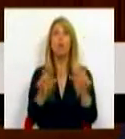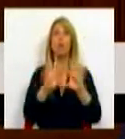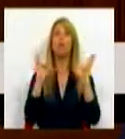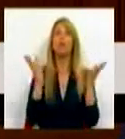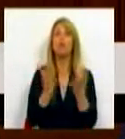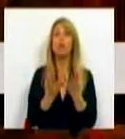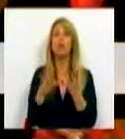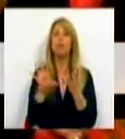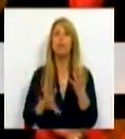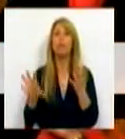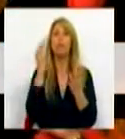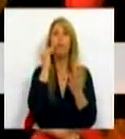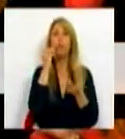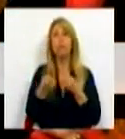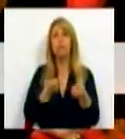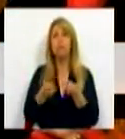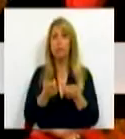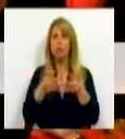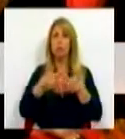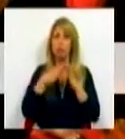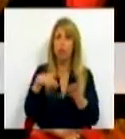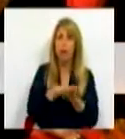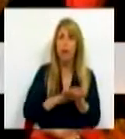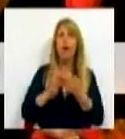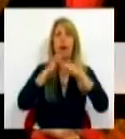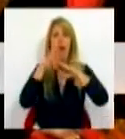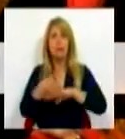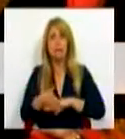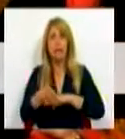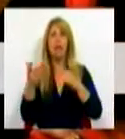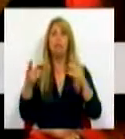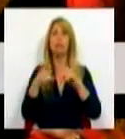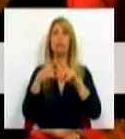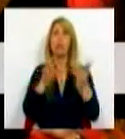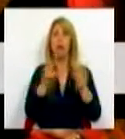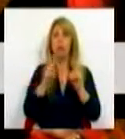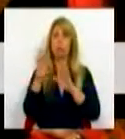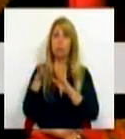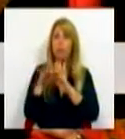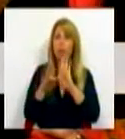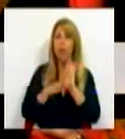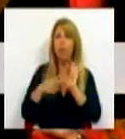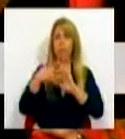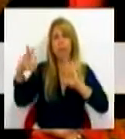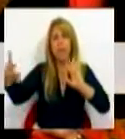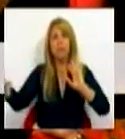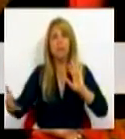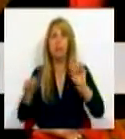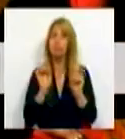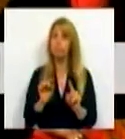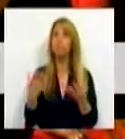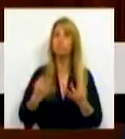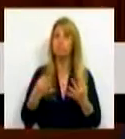forma como é gerida a infraestrutura, os acessos, alterações de programas, etc. E nesse contexto era